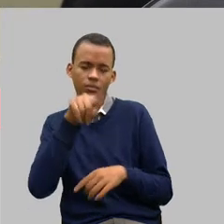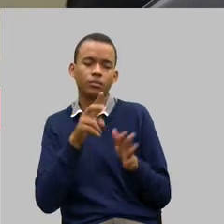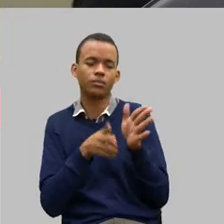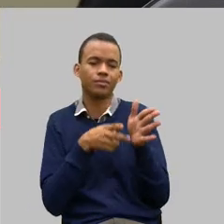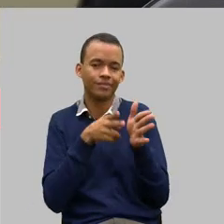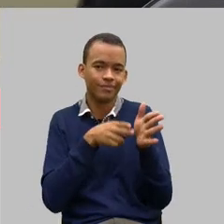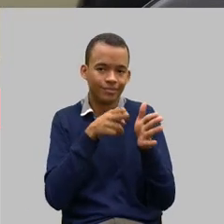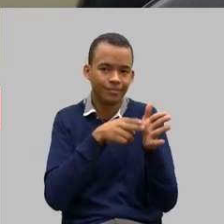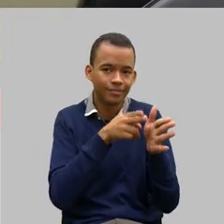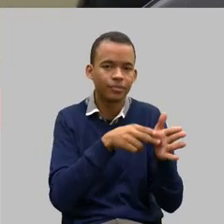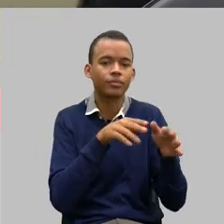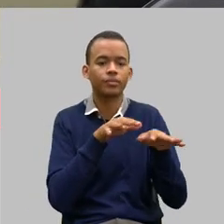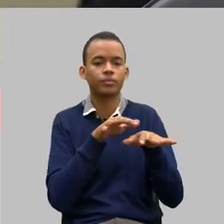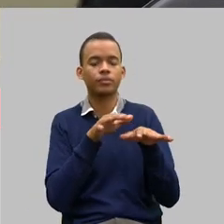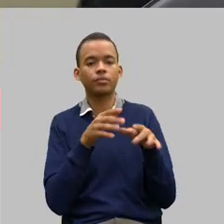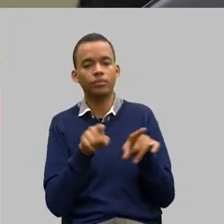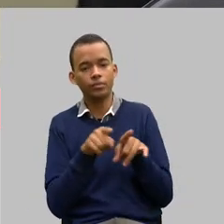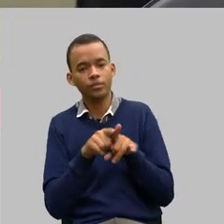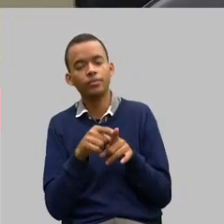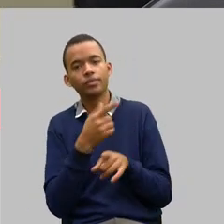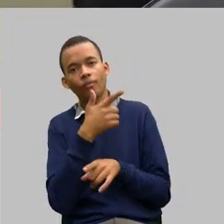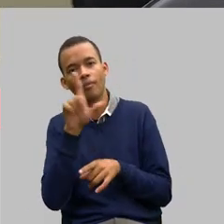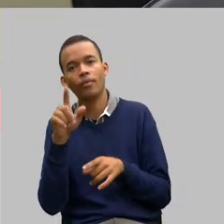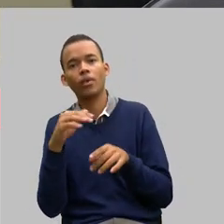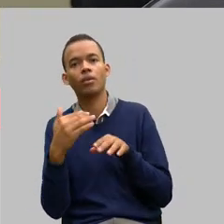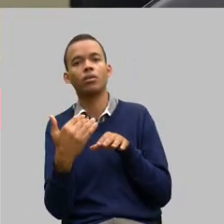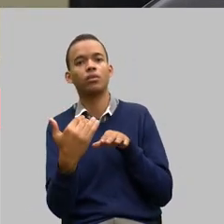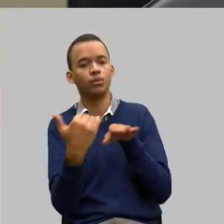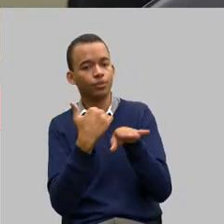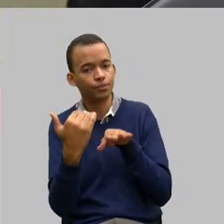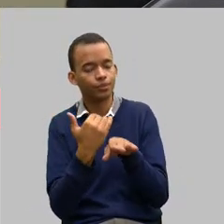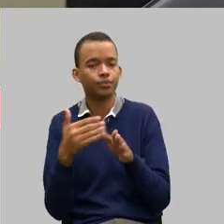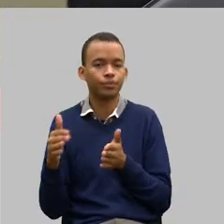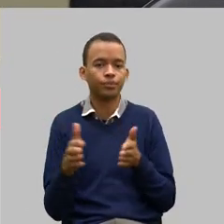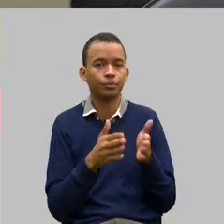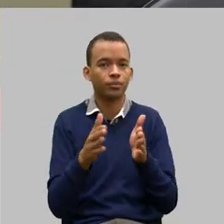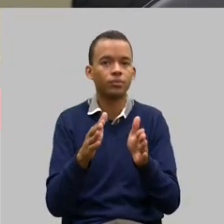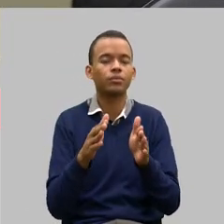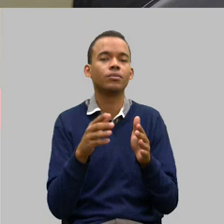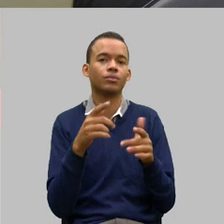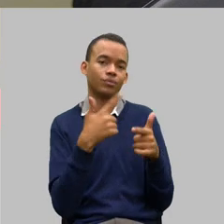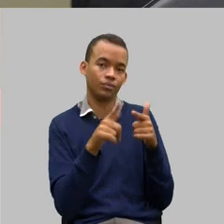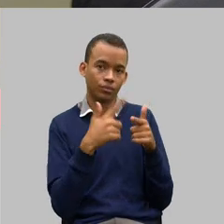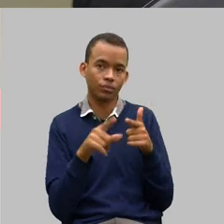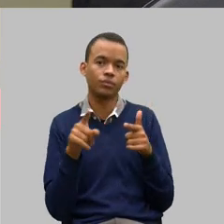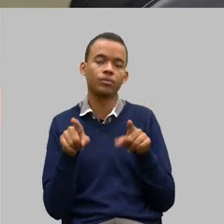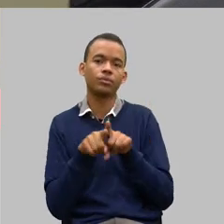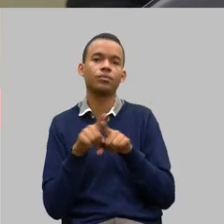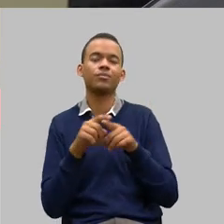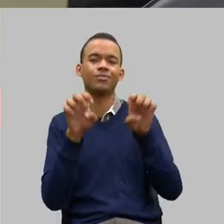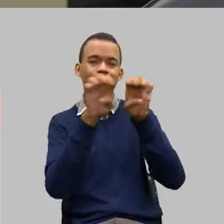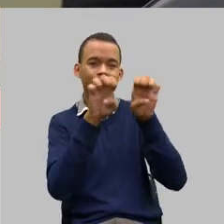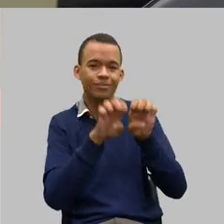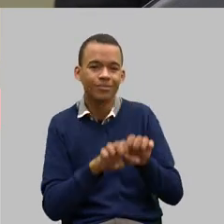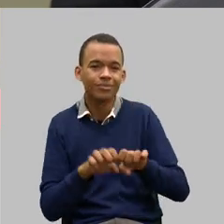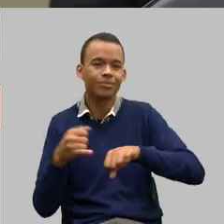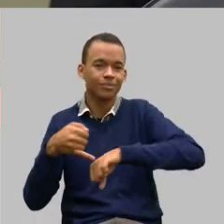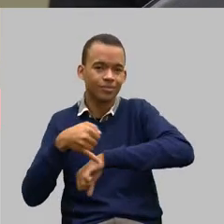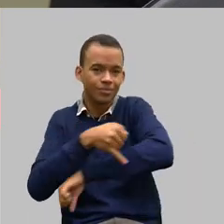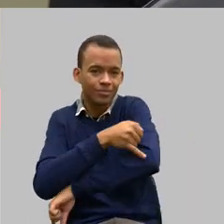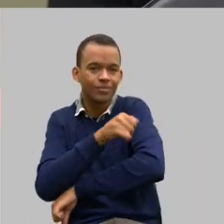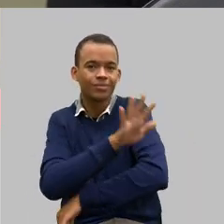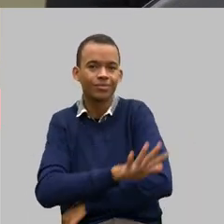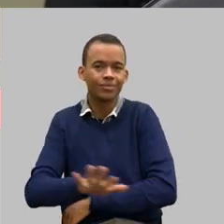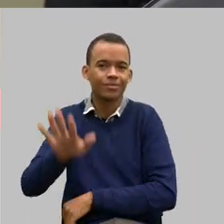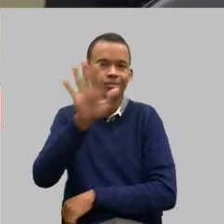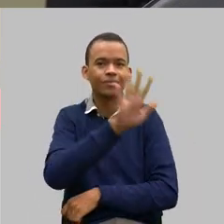Ferroviária Nossa malha eh das nossas estradas a questão da estrutura da infraestrutura Regional